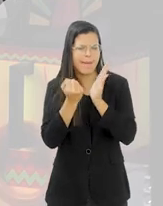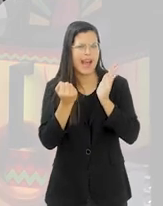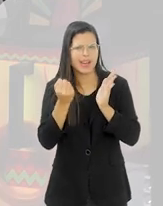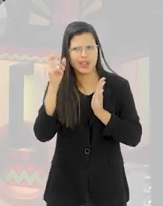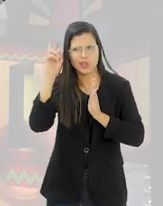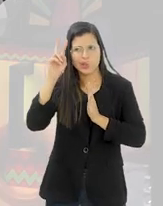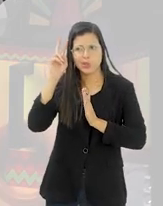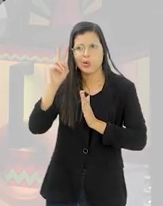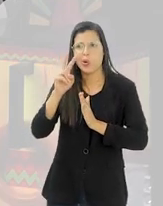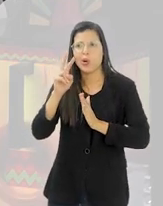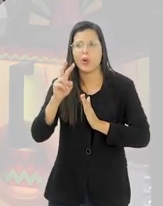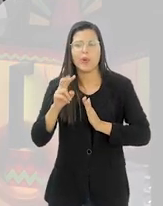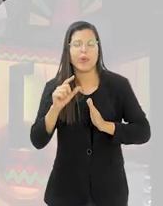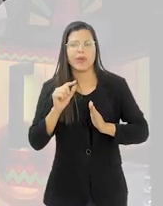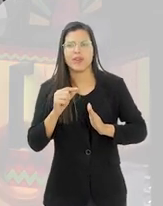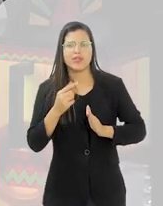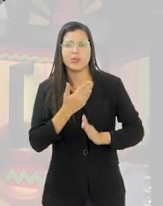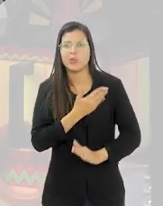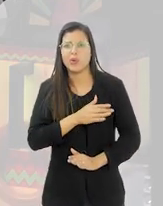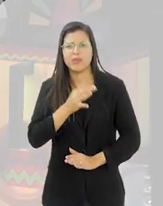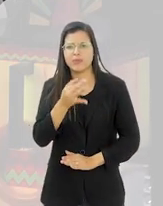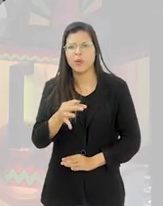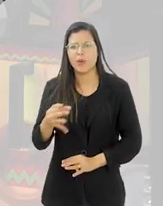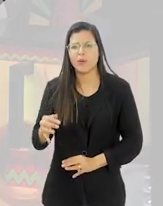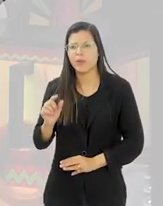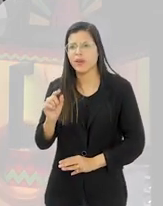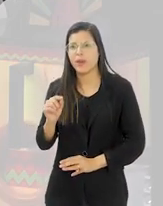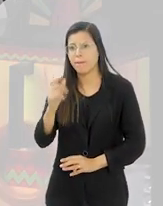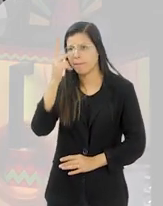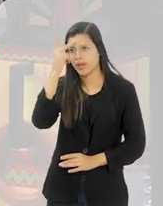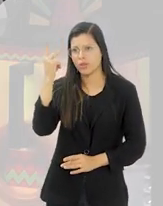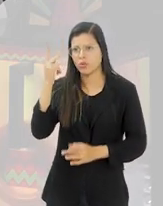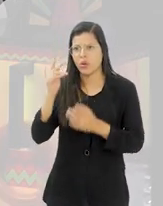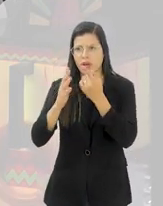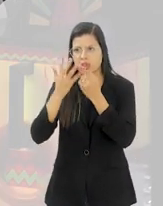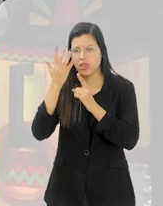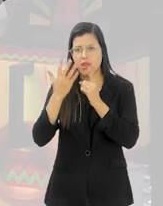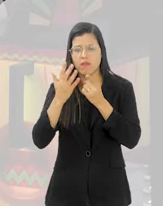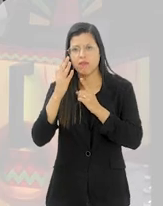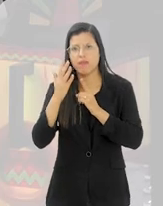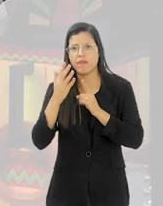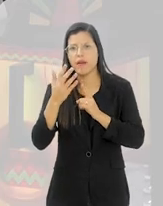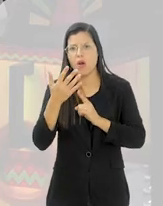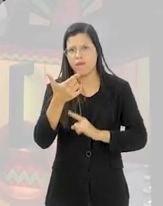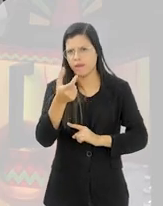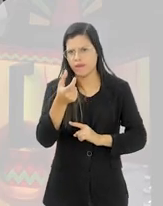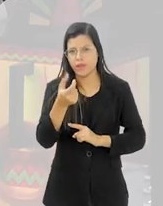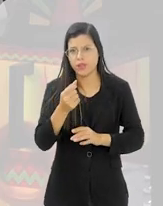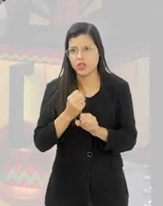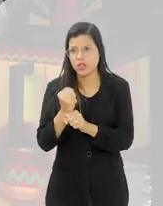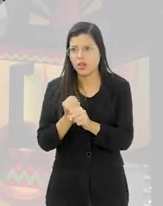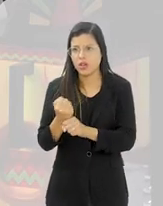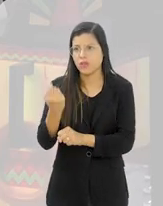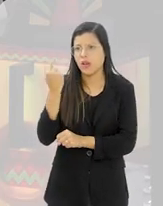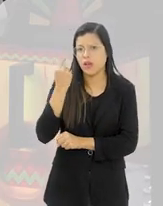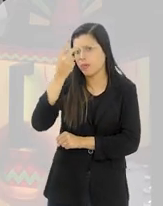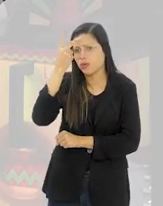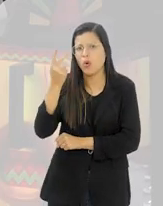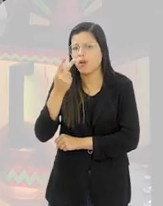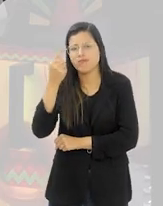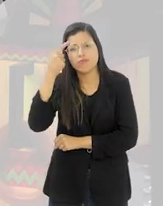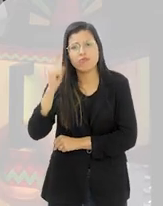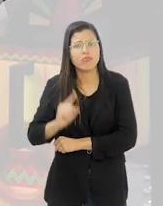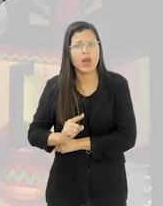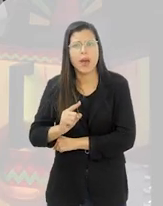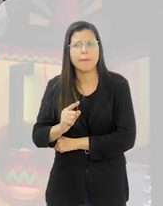legado. E o que nos dói às vezes é quando a gente vê pessoas que estão agora no carnaval, na última duas décadas, que você fala nesses nomes e a pessoa não